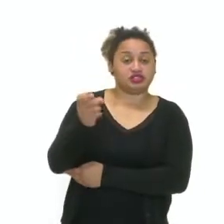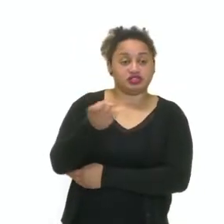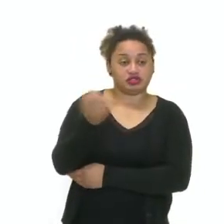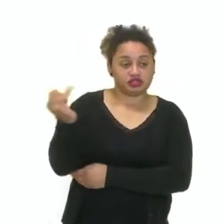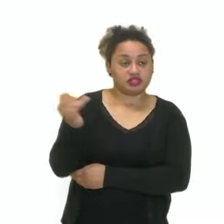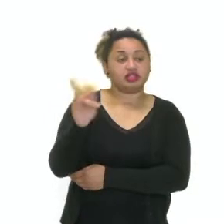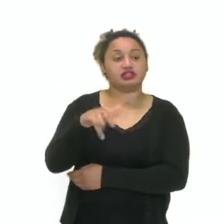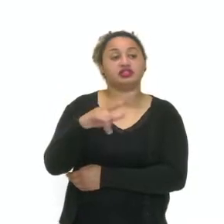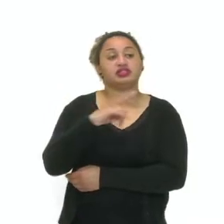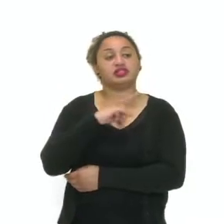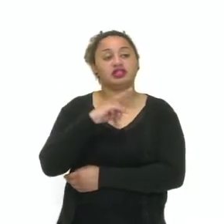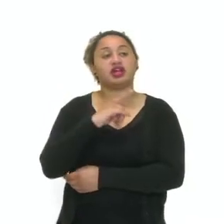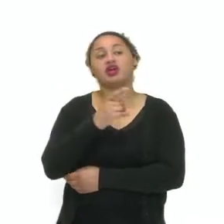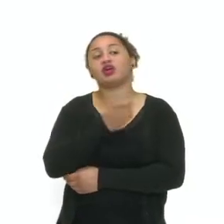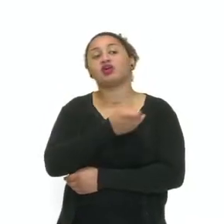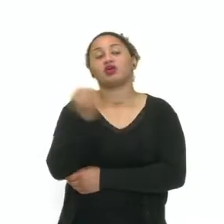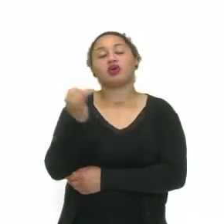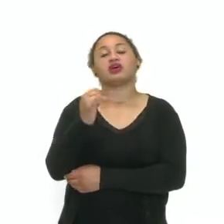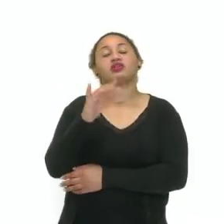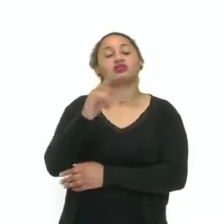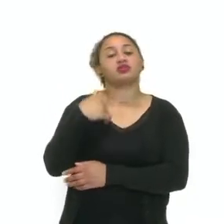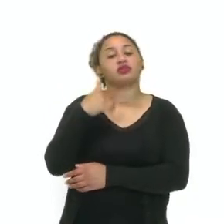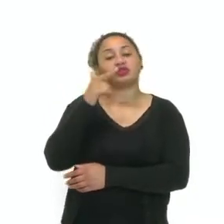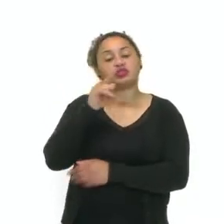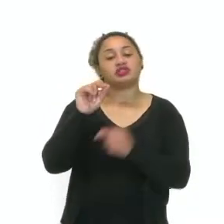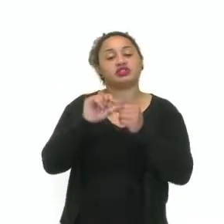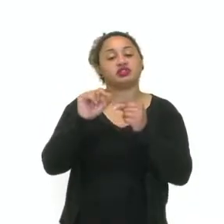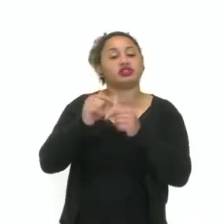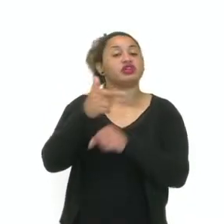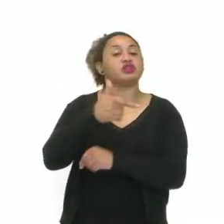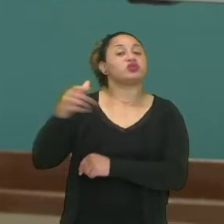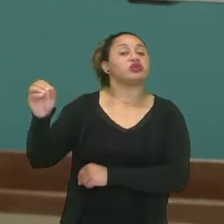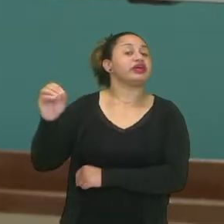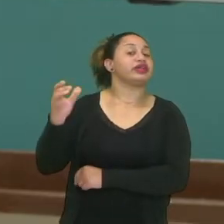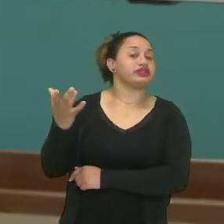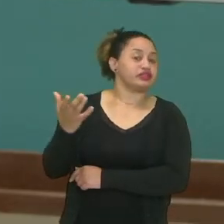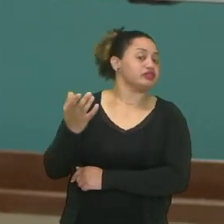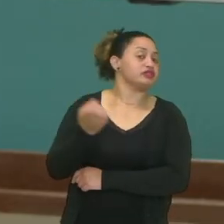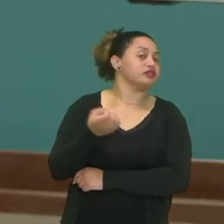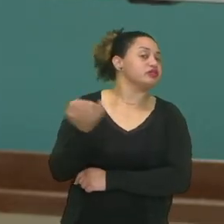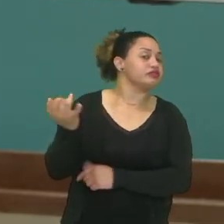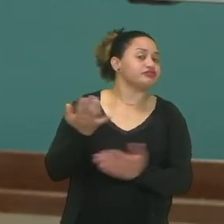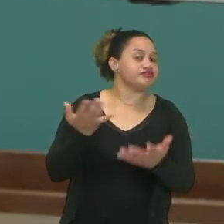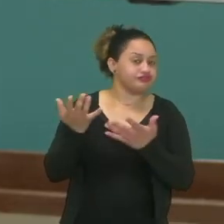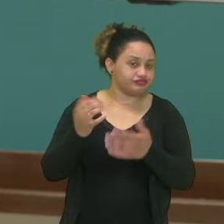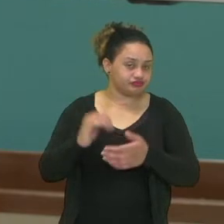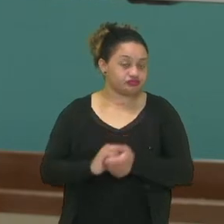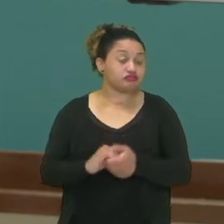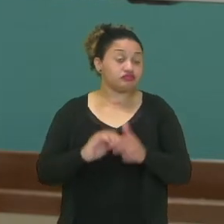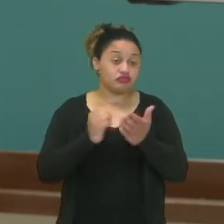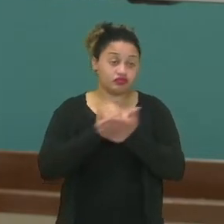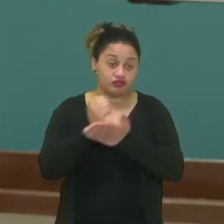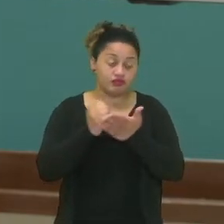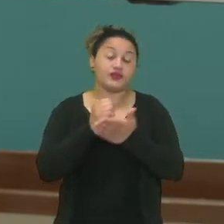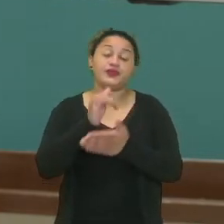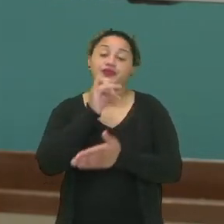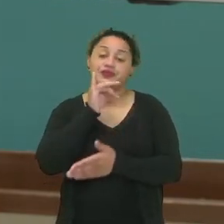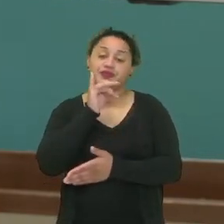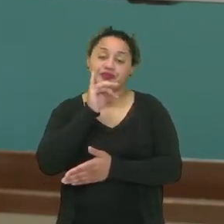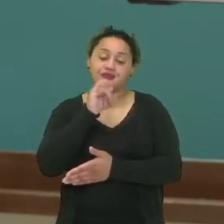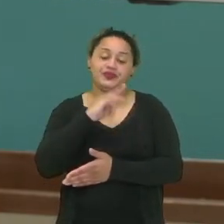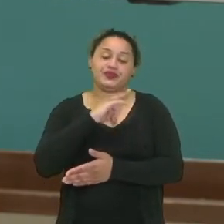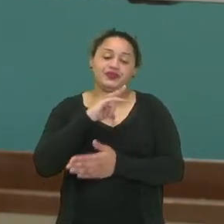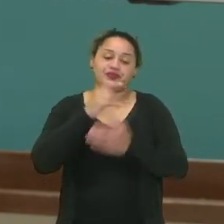e obtenha o custo para a fabricação de 200 unidades. Baseada no exemplo que a gente